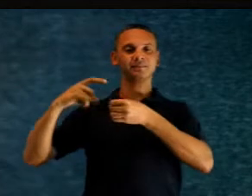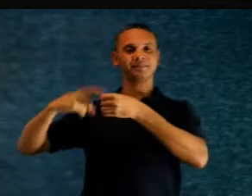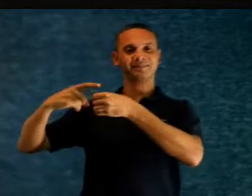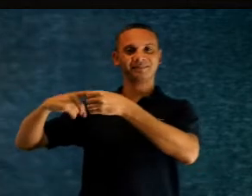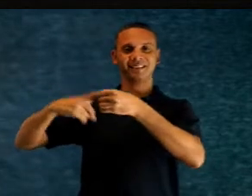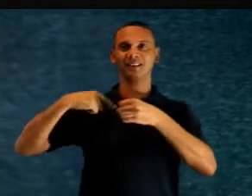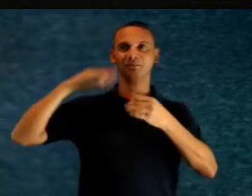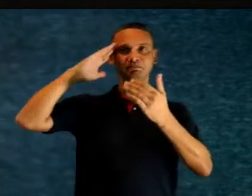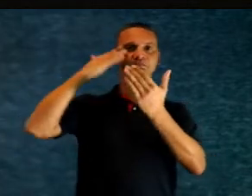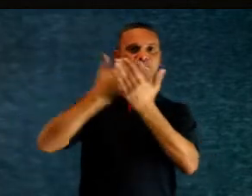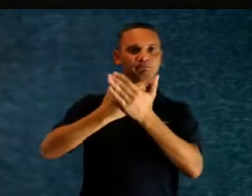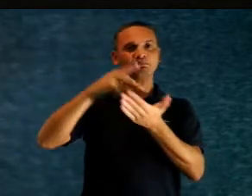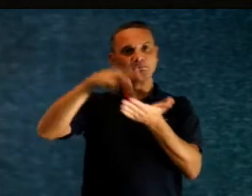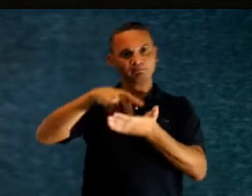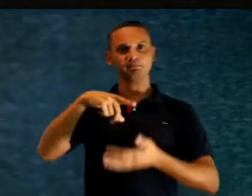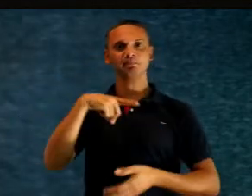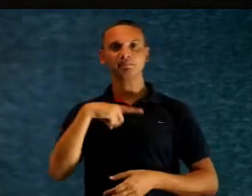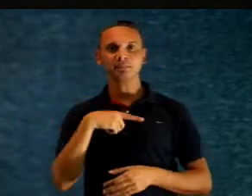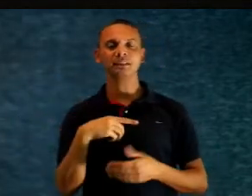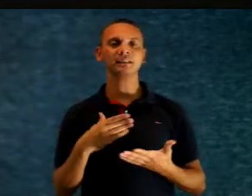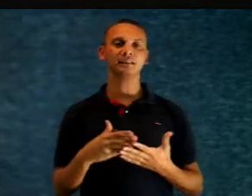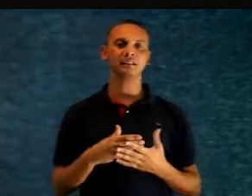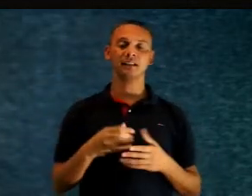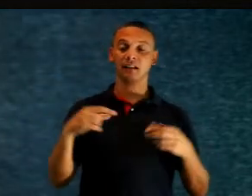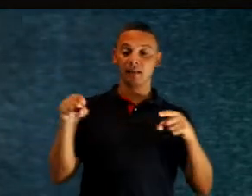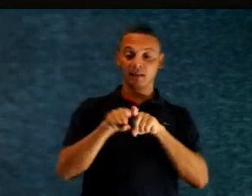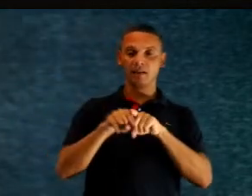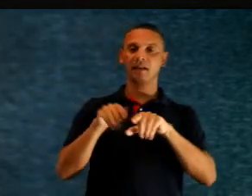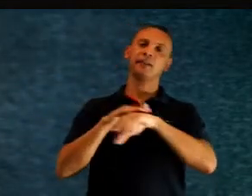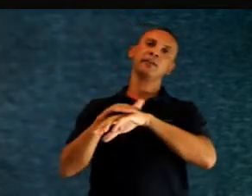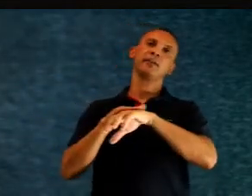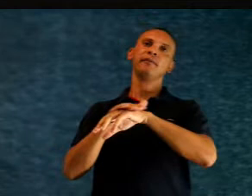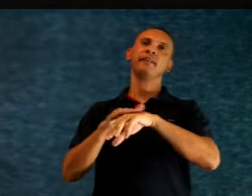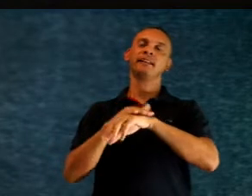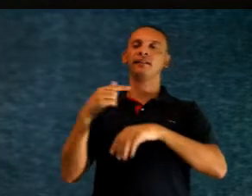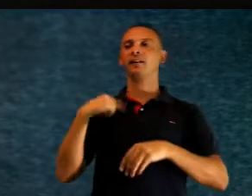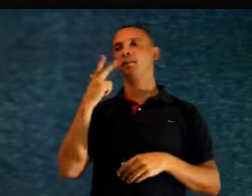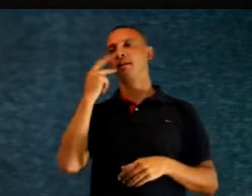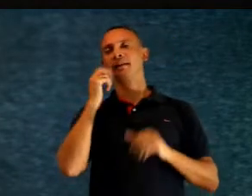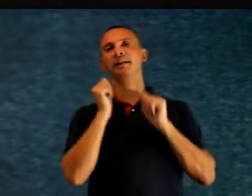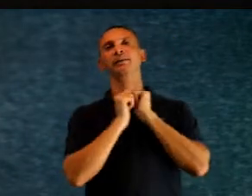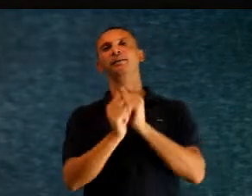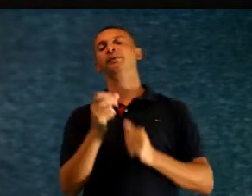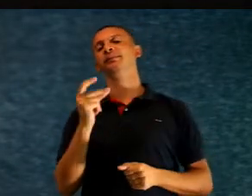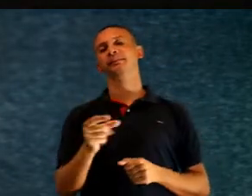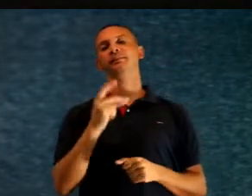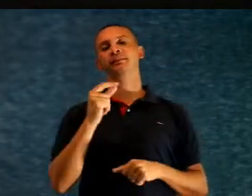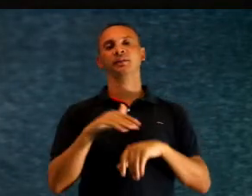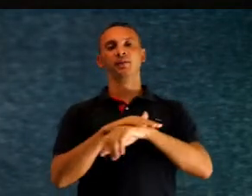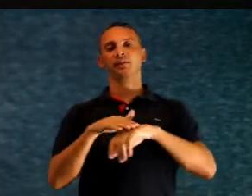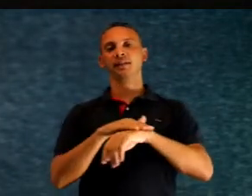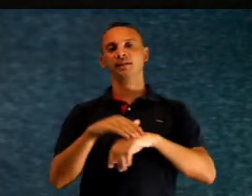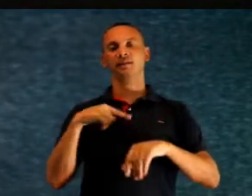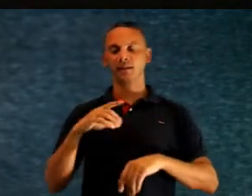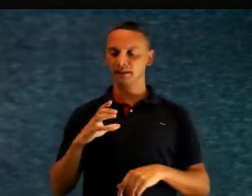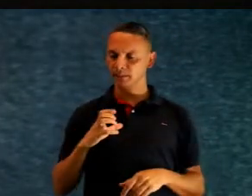irmã para Maria Julieta, era a Catarina, né? Que morava no interior. A melhor parte, porém, eram as histórias que